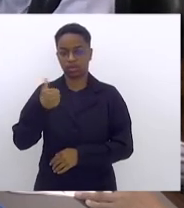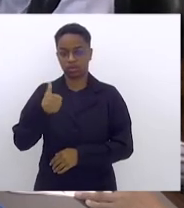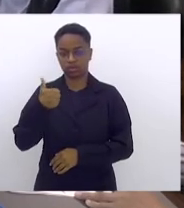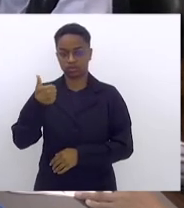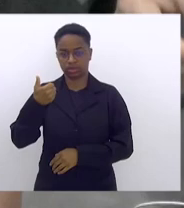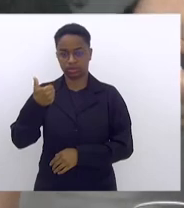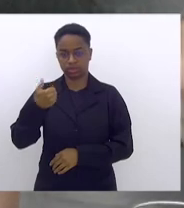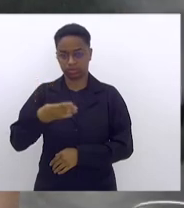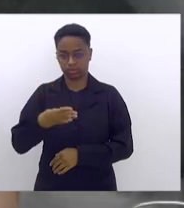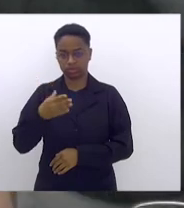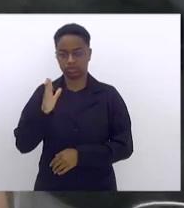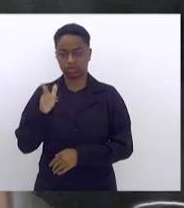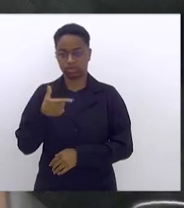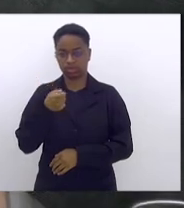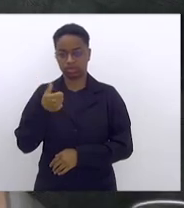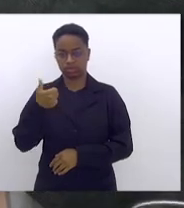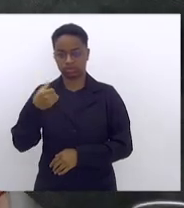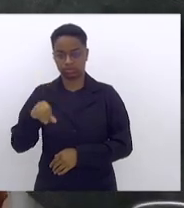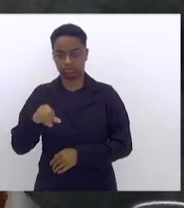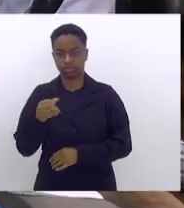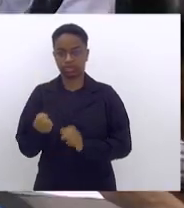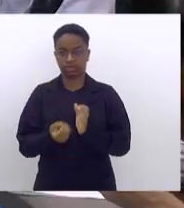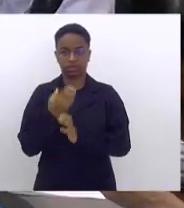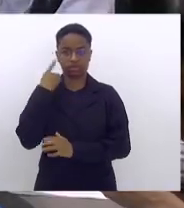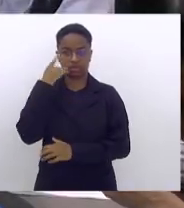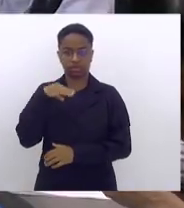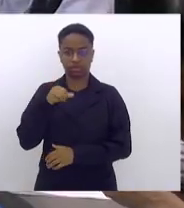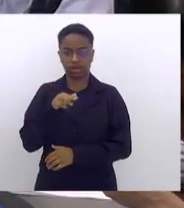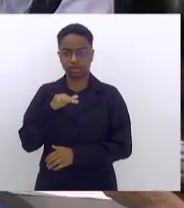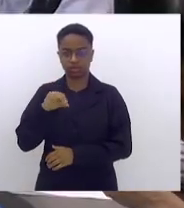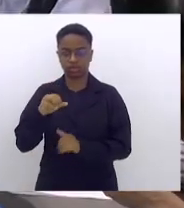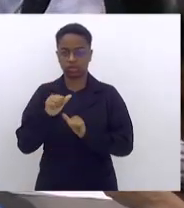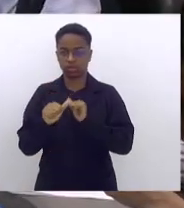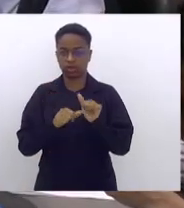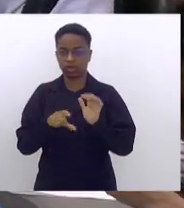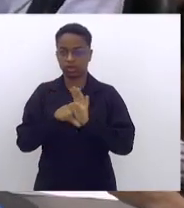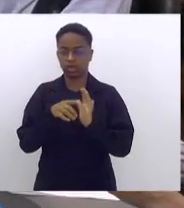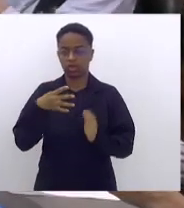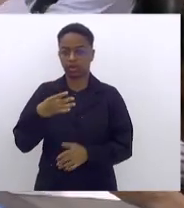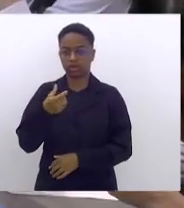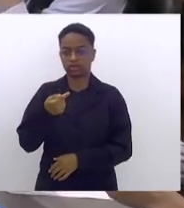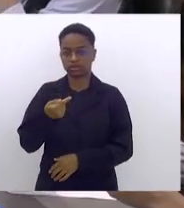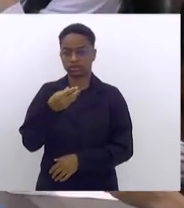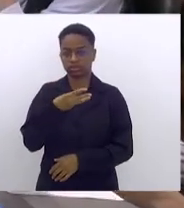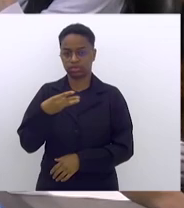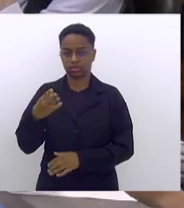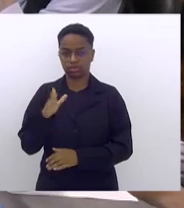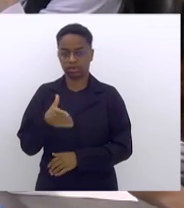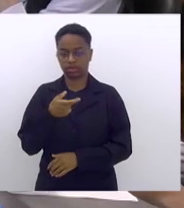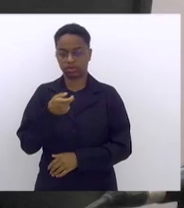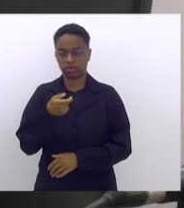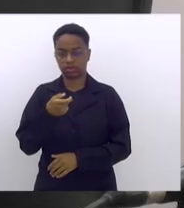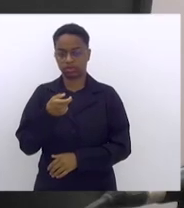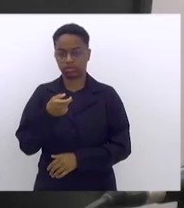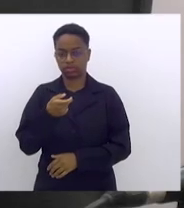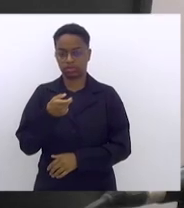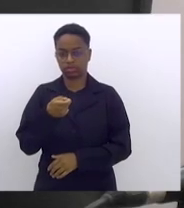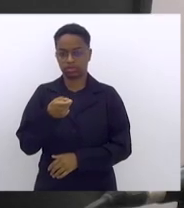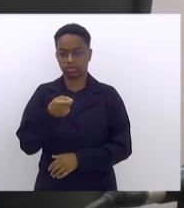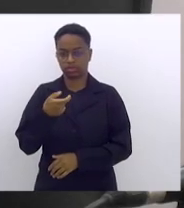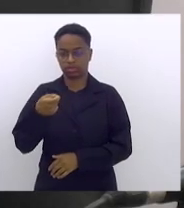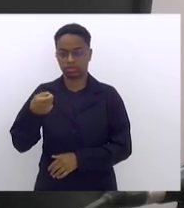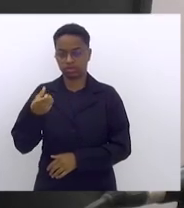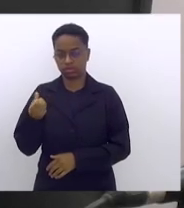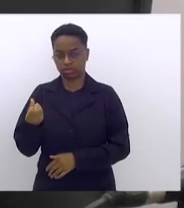1114 de 19, de autoria do deputado Márcio Canella, que altera a Lei 4.733, de 23 de março de 2006,